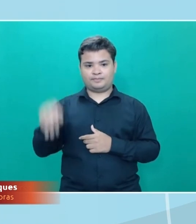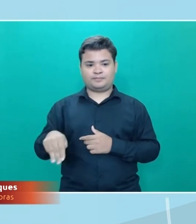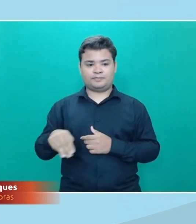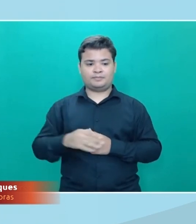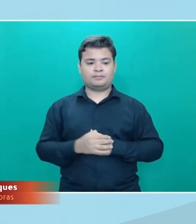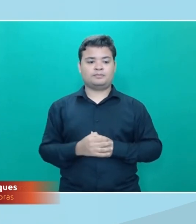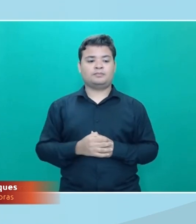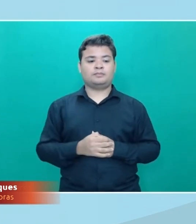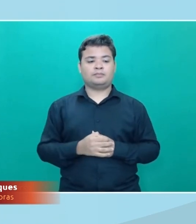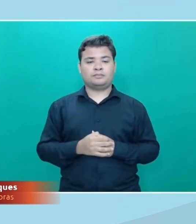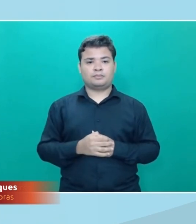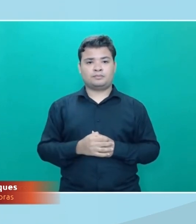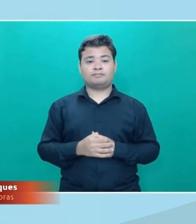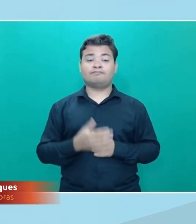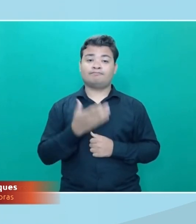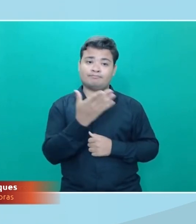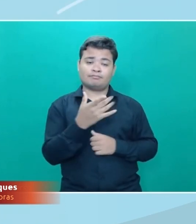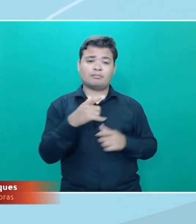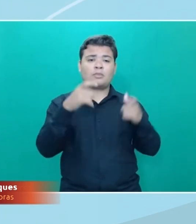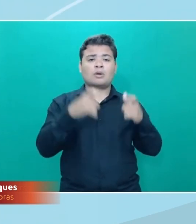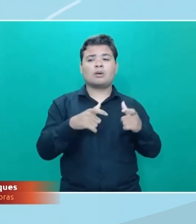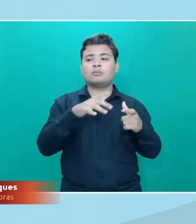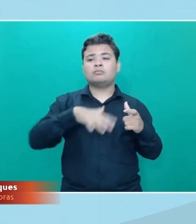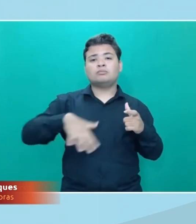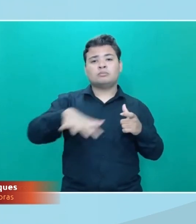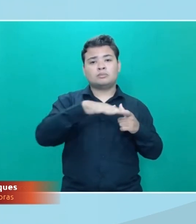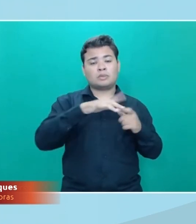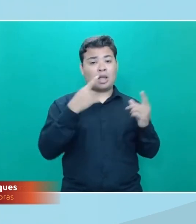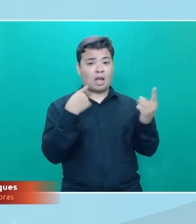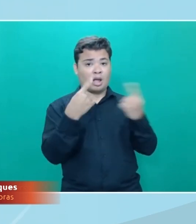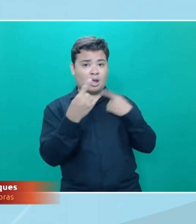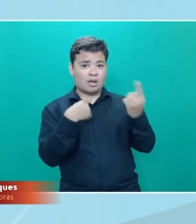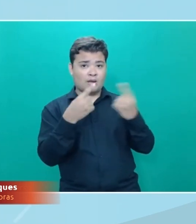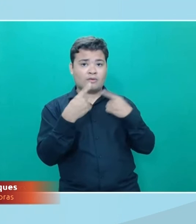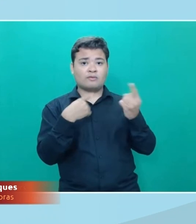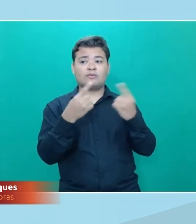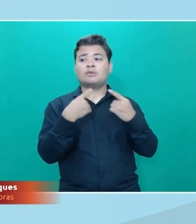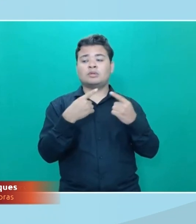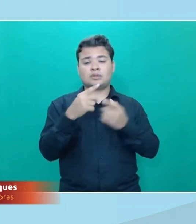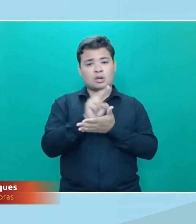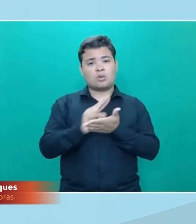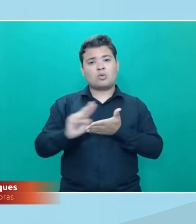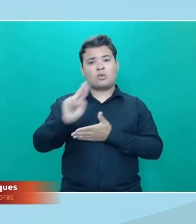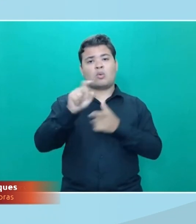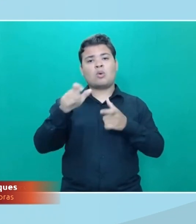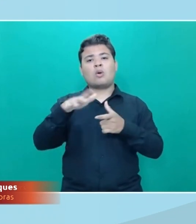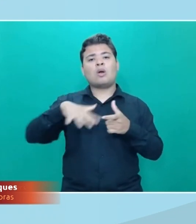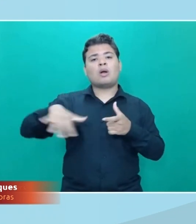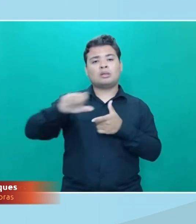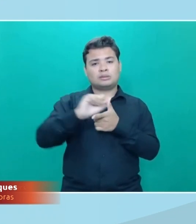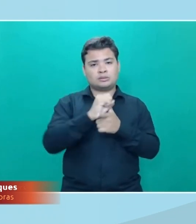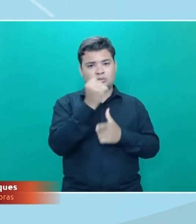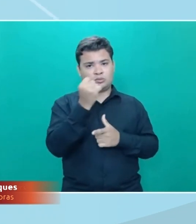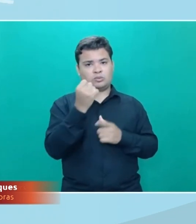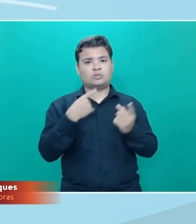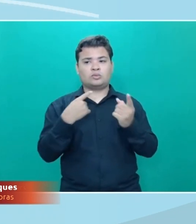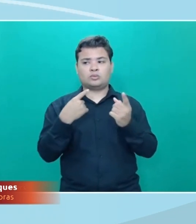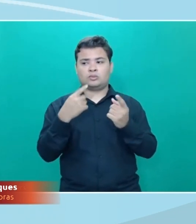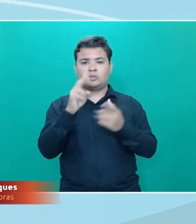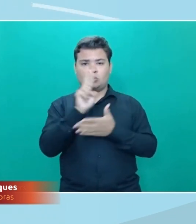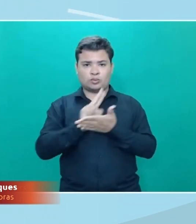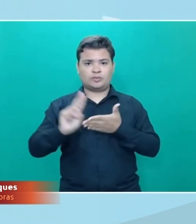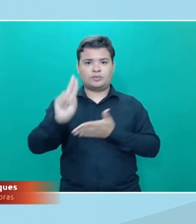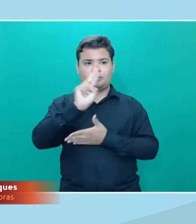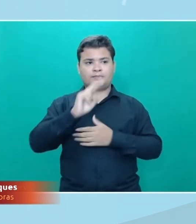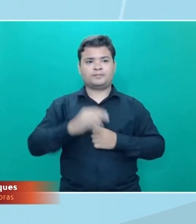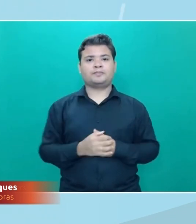artesvisuaisbasileufranca@gmail.com. A galeria fica na Avenida Universitária, no setor universitário. E hoje, a partir das